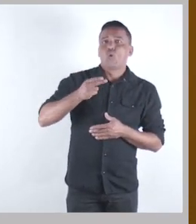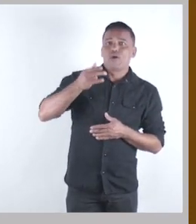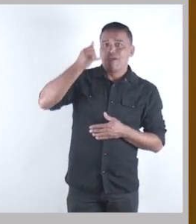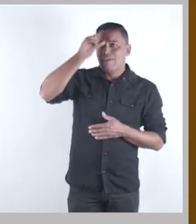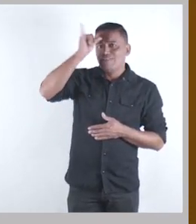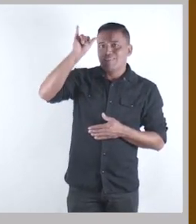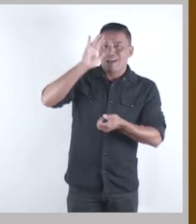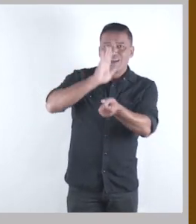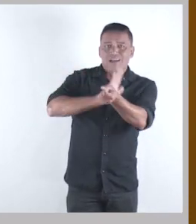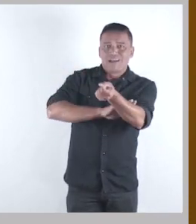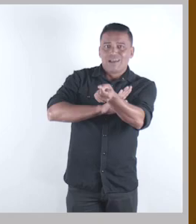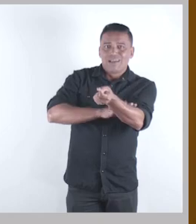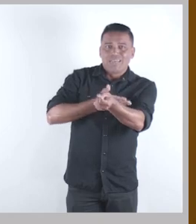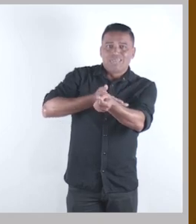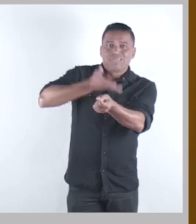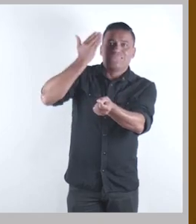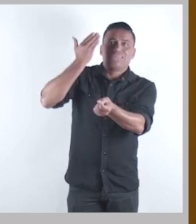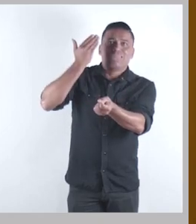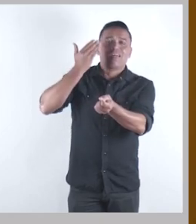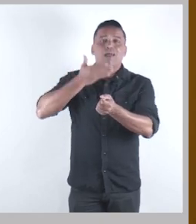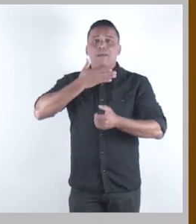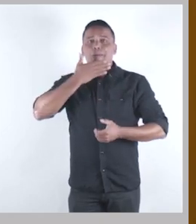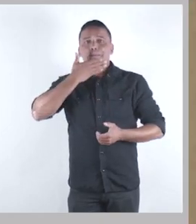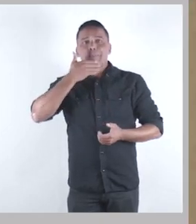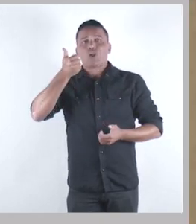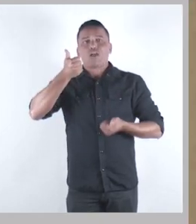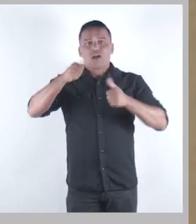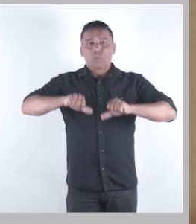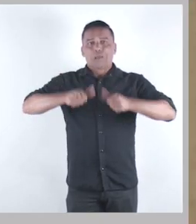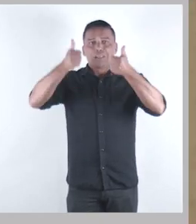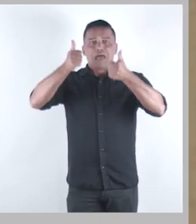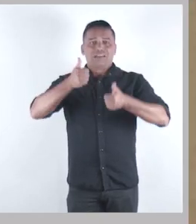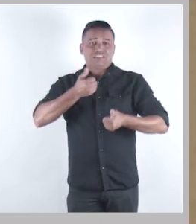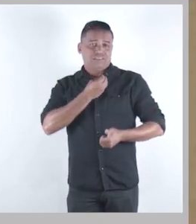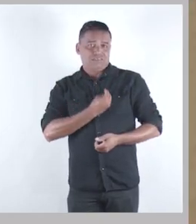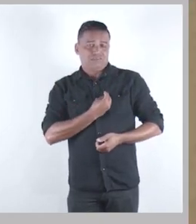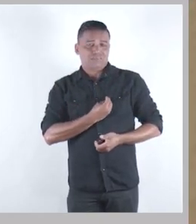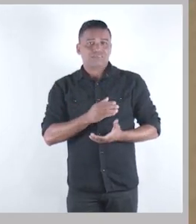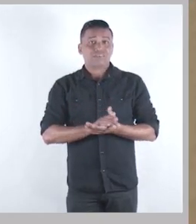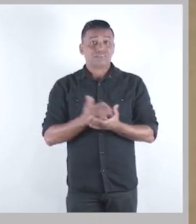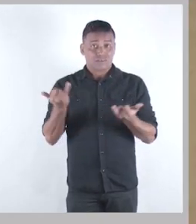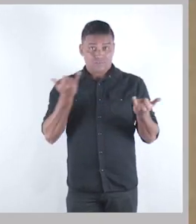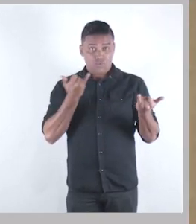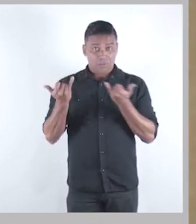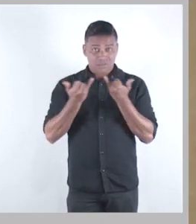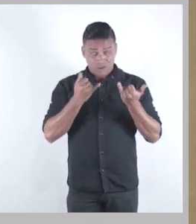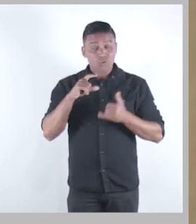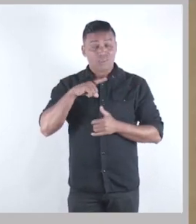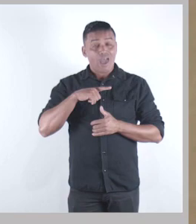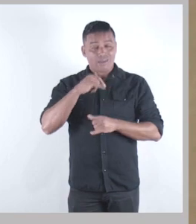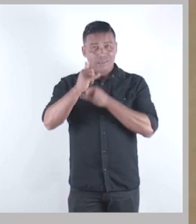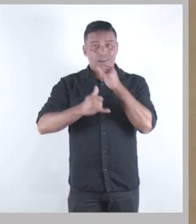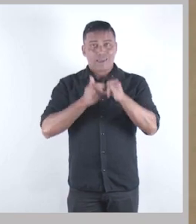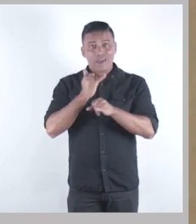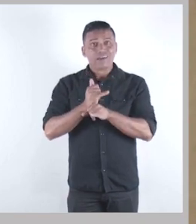por exemplo, como melhorar isto, como melhorar aquilo. Essa informação toda está nos livros. Então, a pessoa que sabe ler, e sabe ler muito bem,